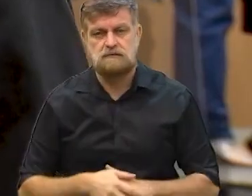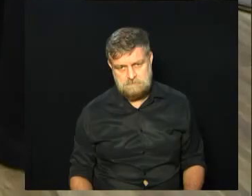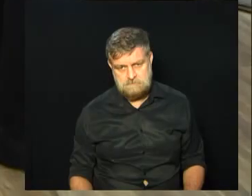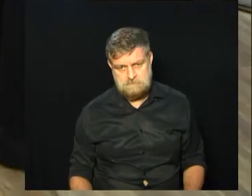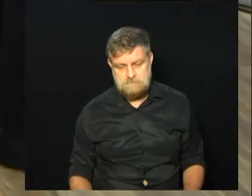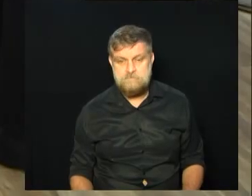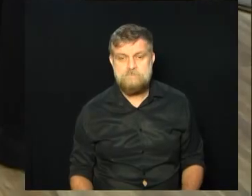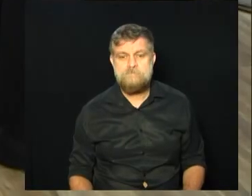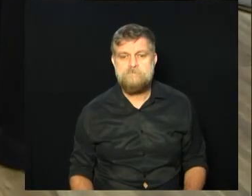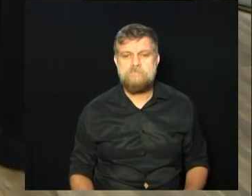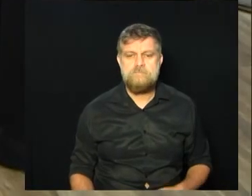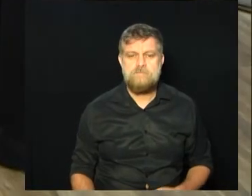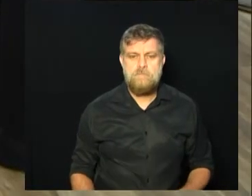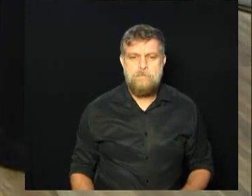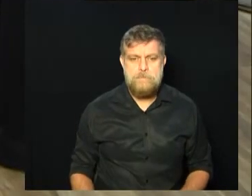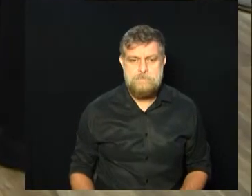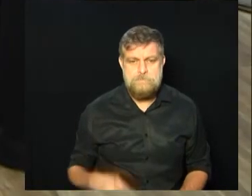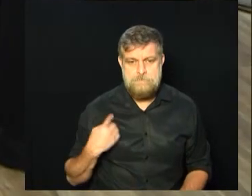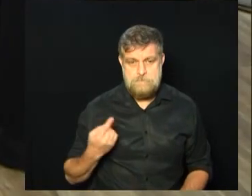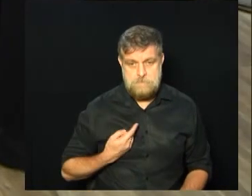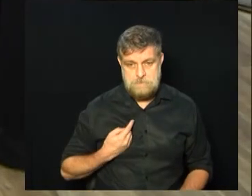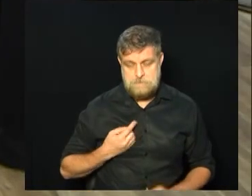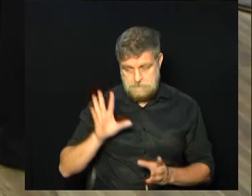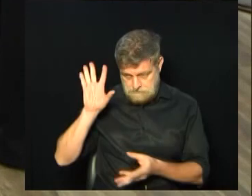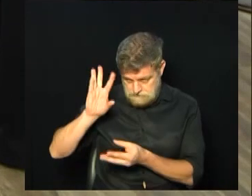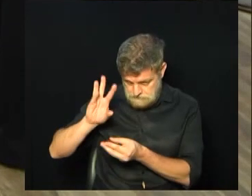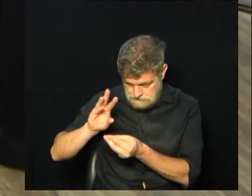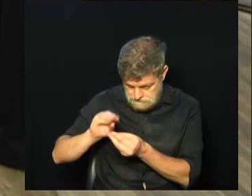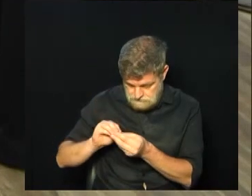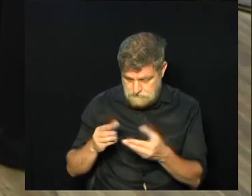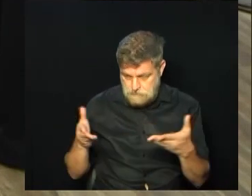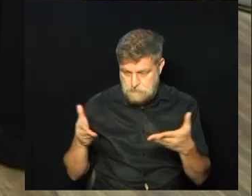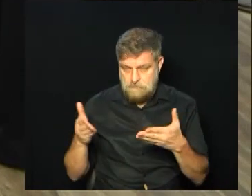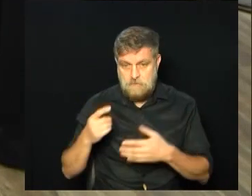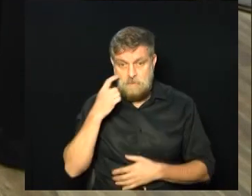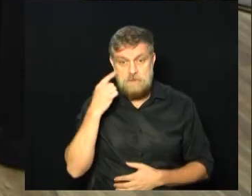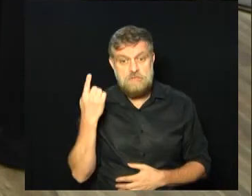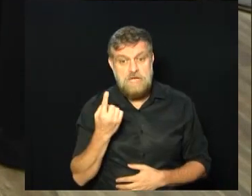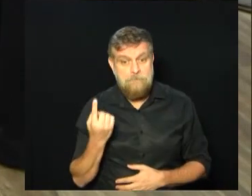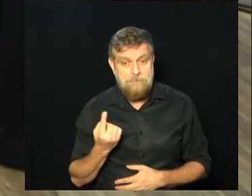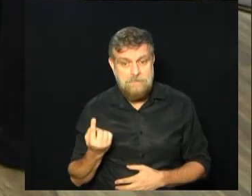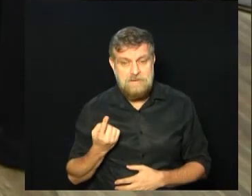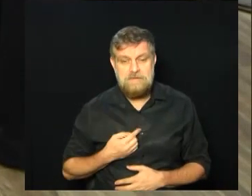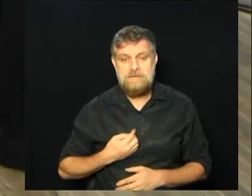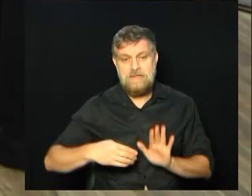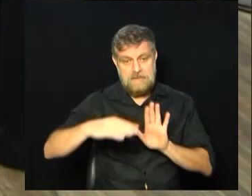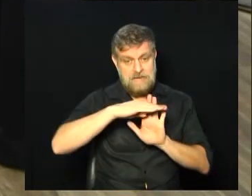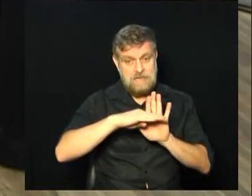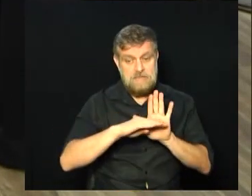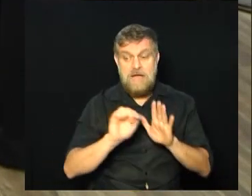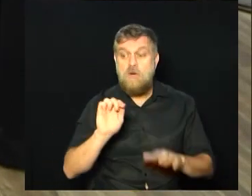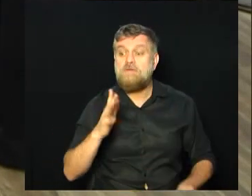pedestres. Para a gente encerrar a sua participação aqui de hoje no Câmara Notícia, a agenda da casa, porque tem evento,